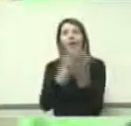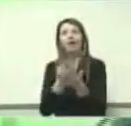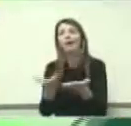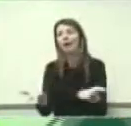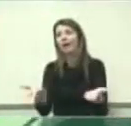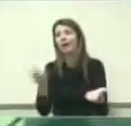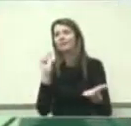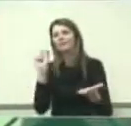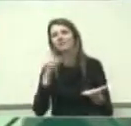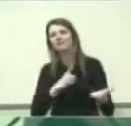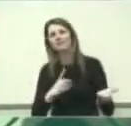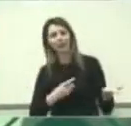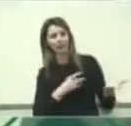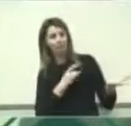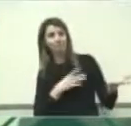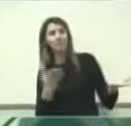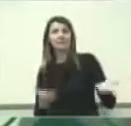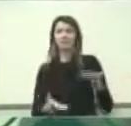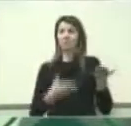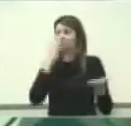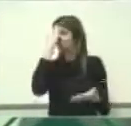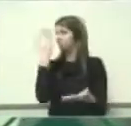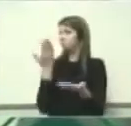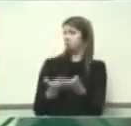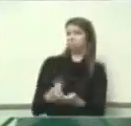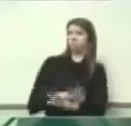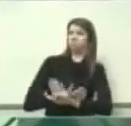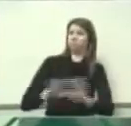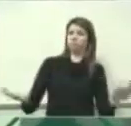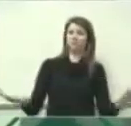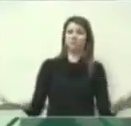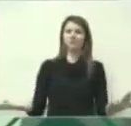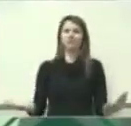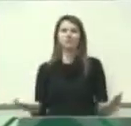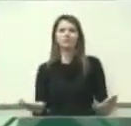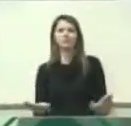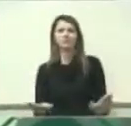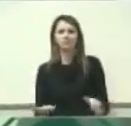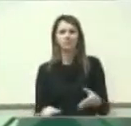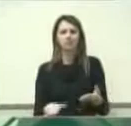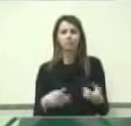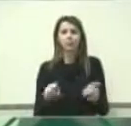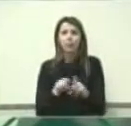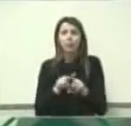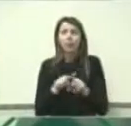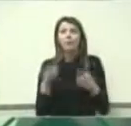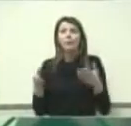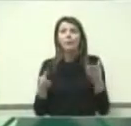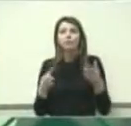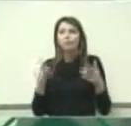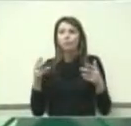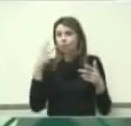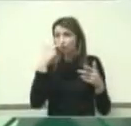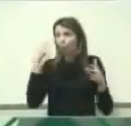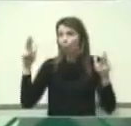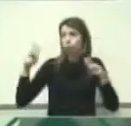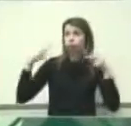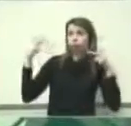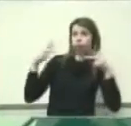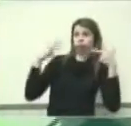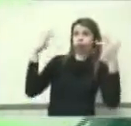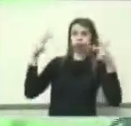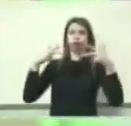vivendo medo está vivendo a incredulidade está vivendo no meio no meio do olho do furacão como se diz